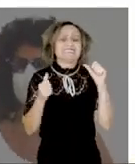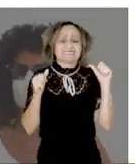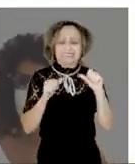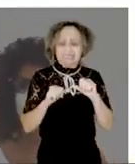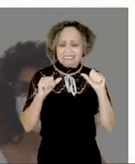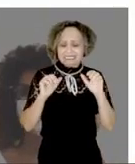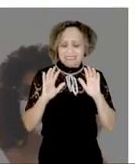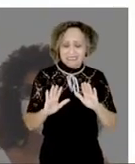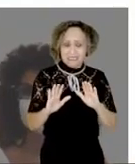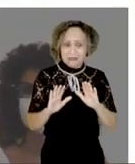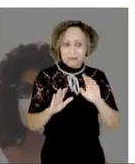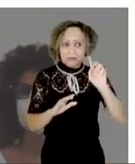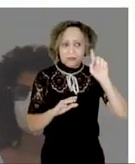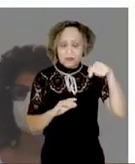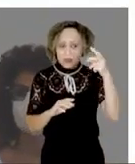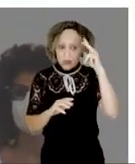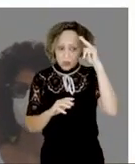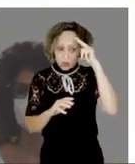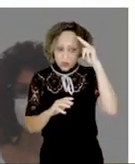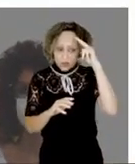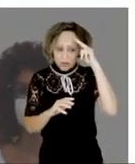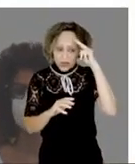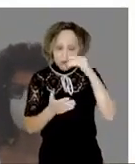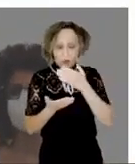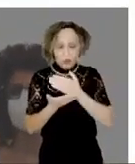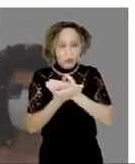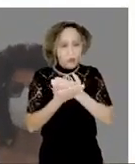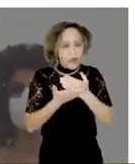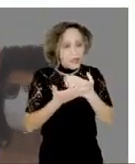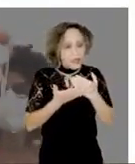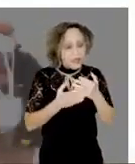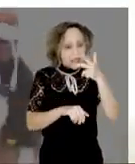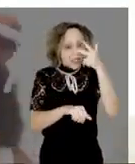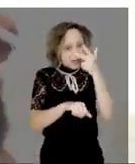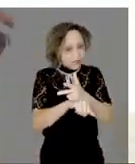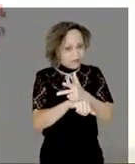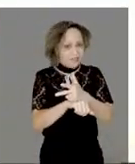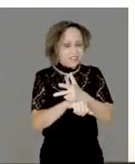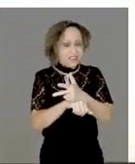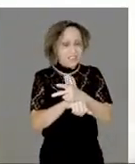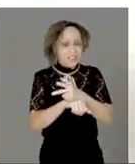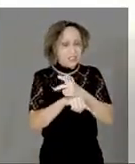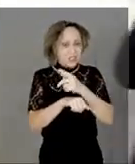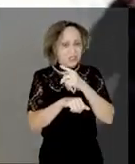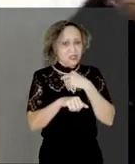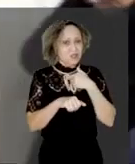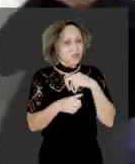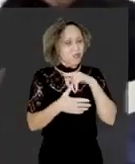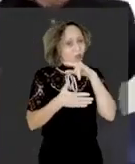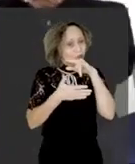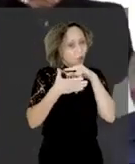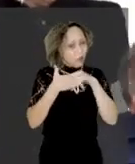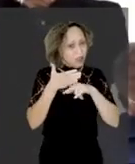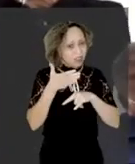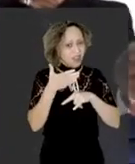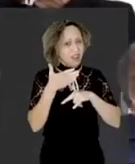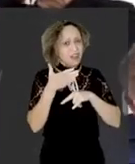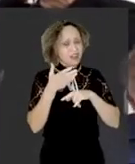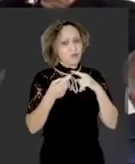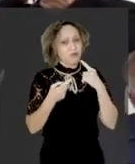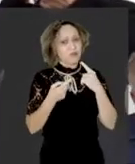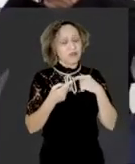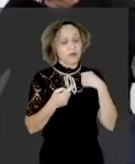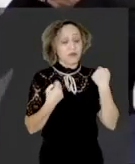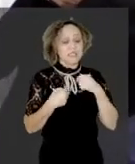a Argentina e só volto no domingo à noite. E eu preciso estar com a garganta boa para cumprir com